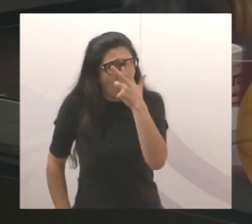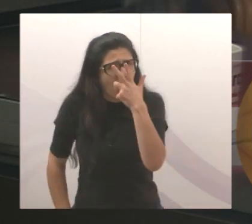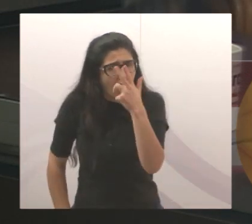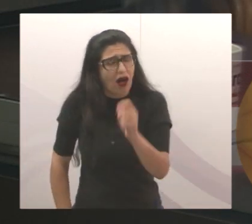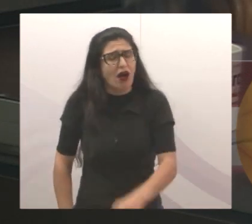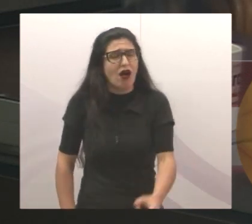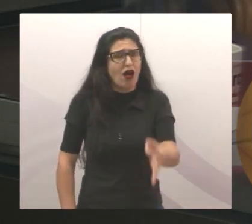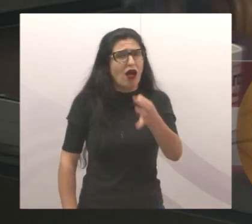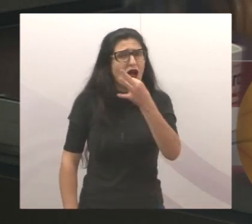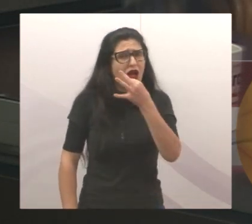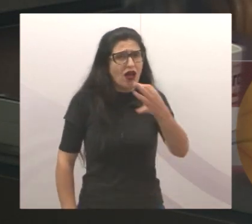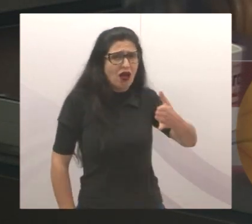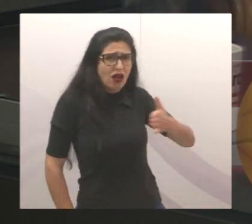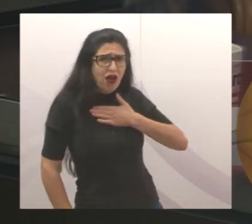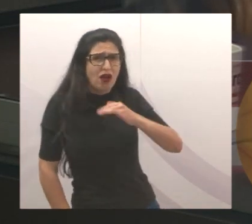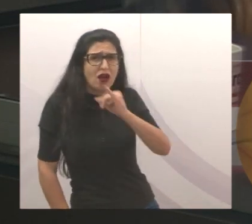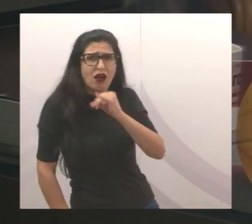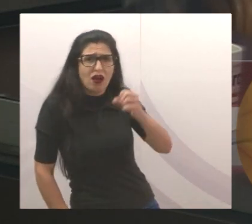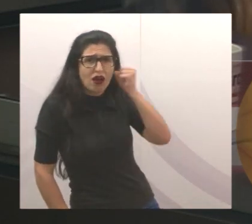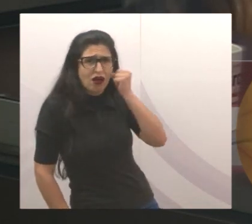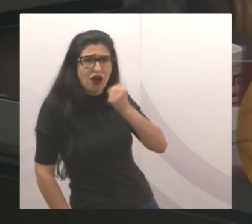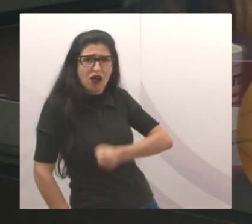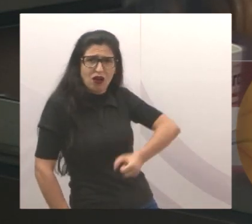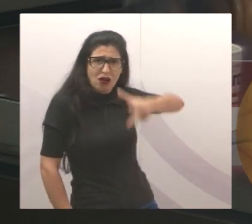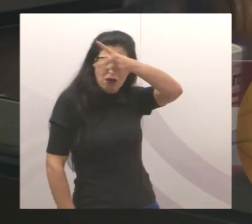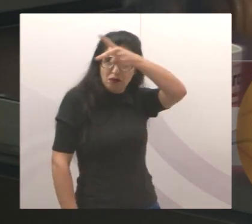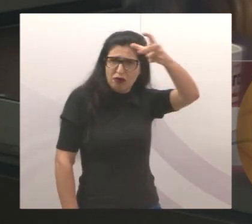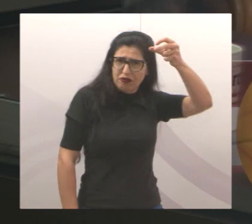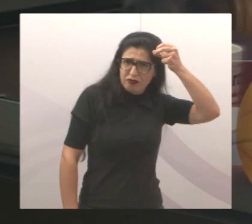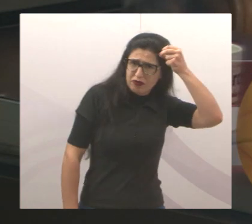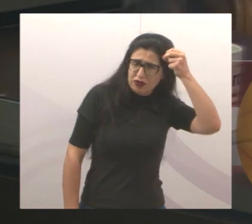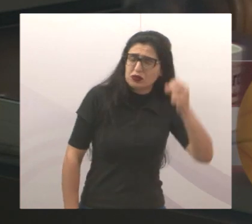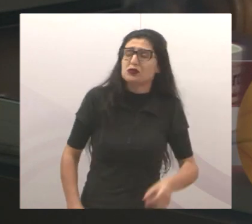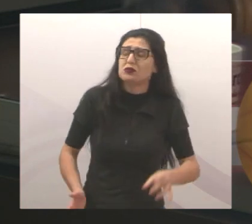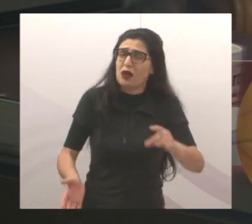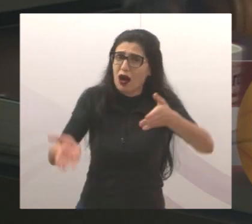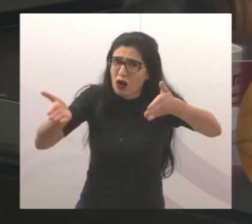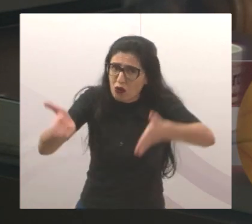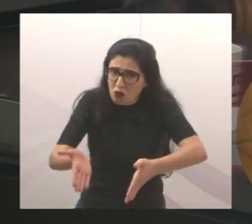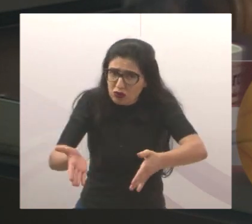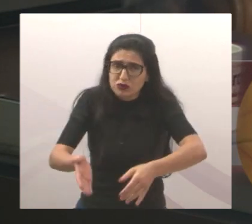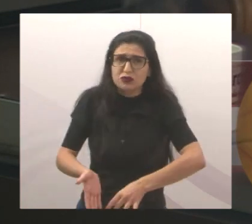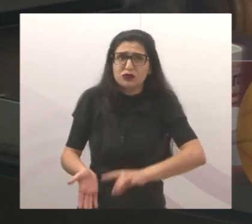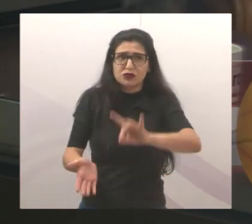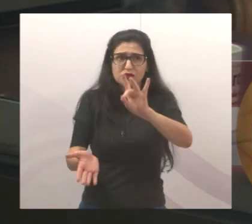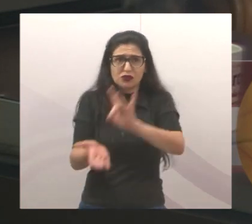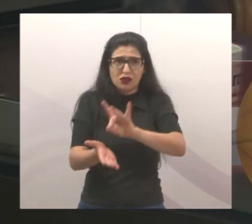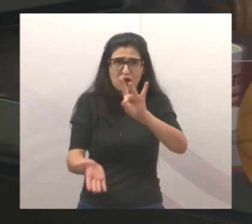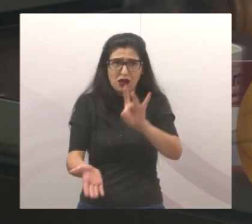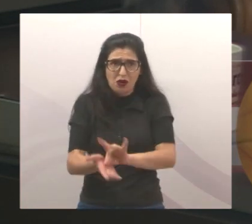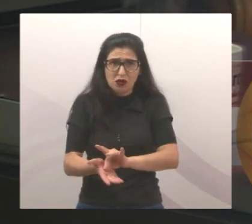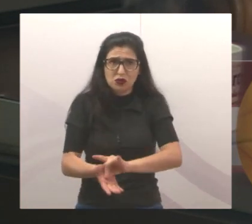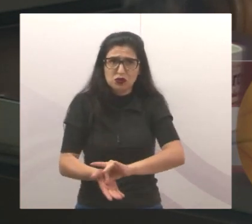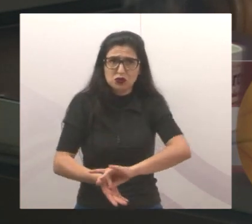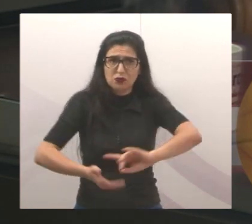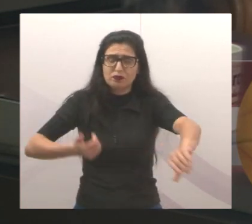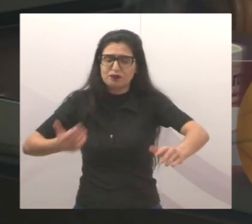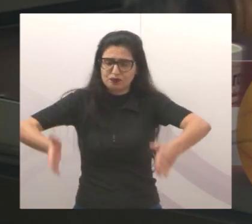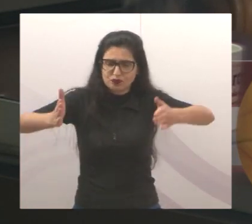o atual prefeito, ele fez algumas ações como essa das caixas sépticas em